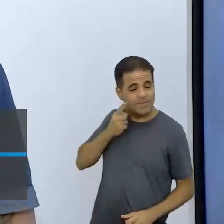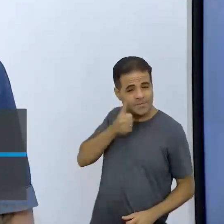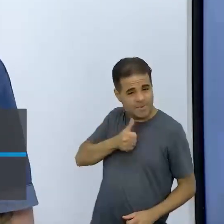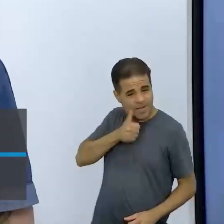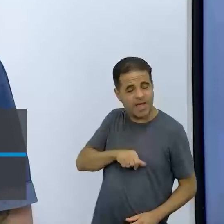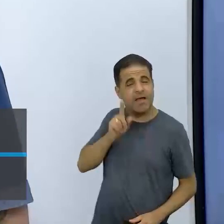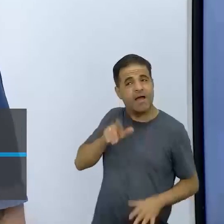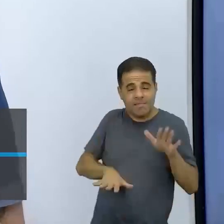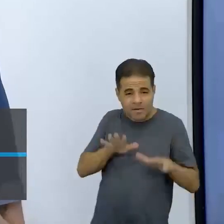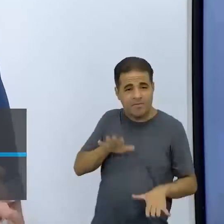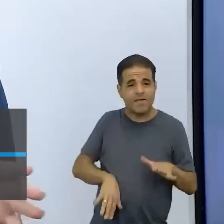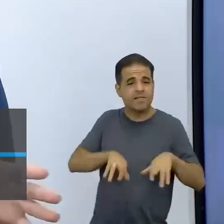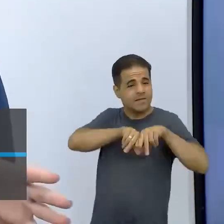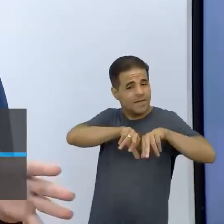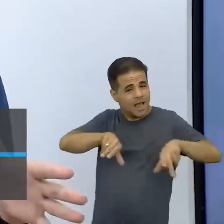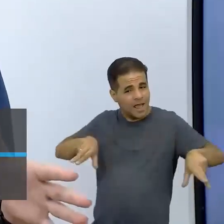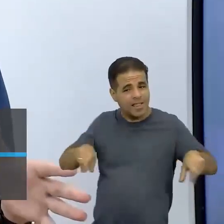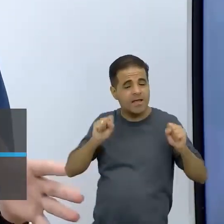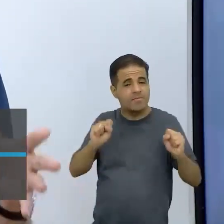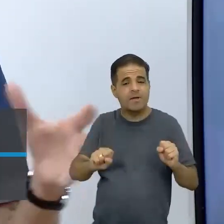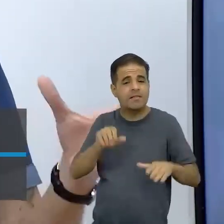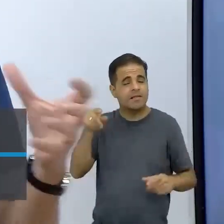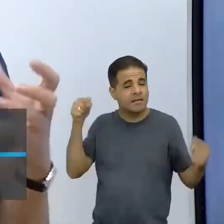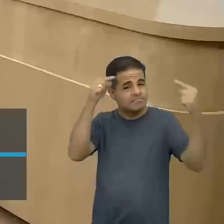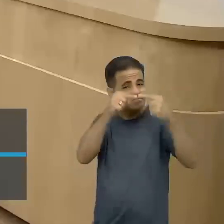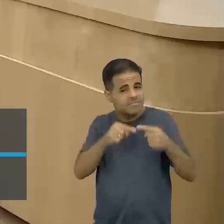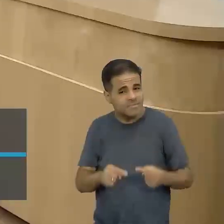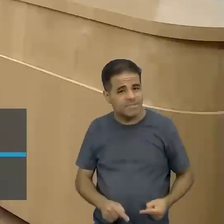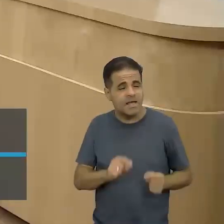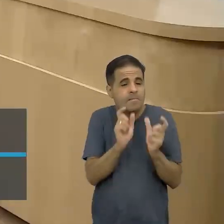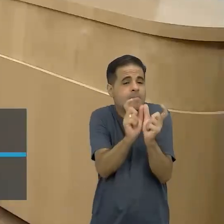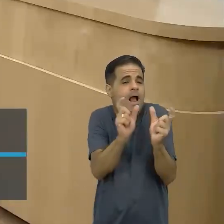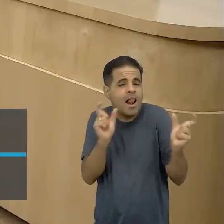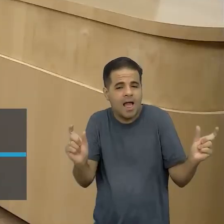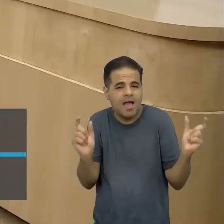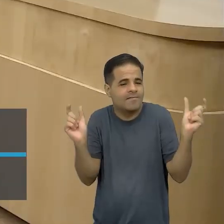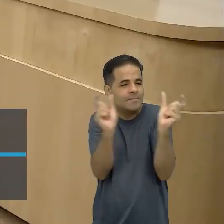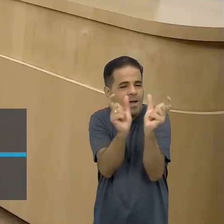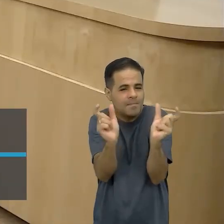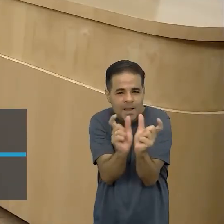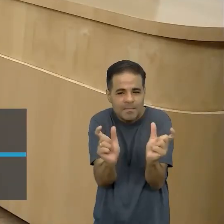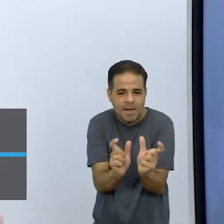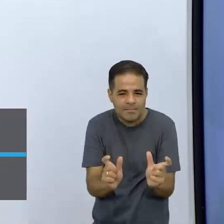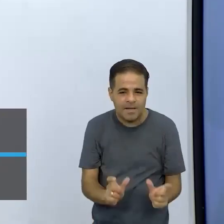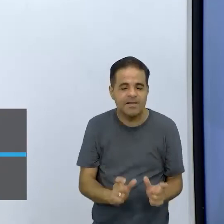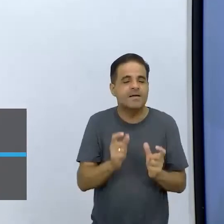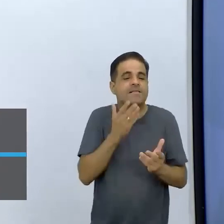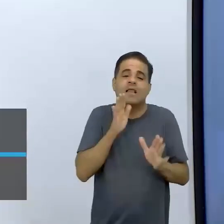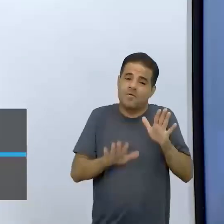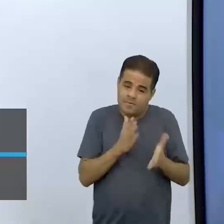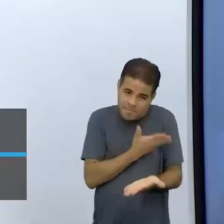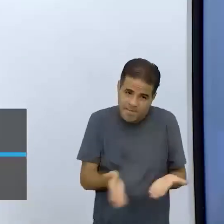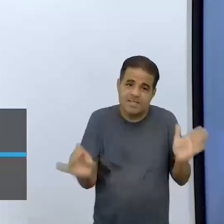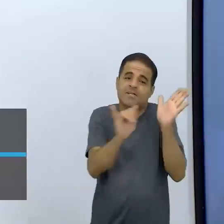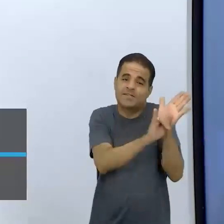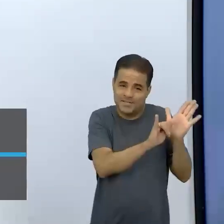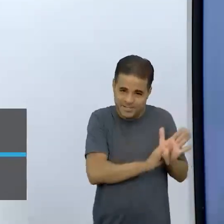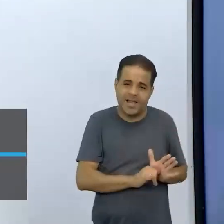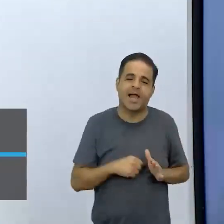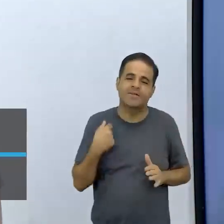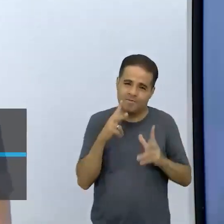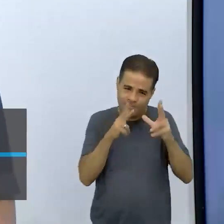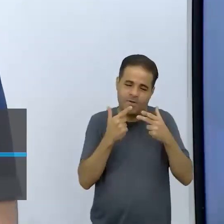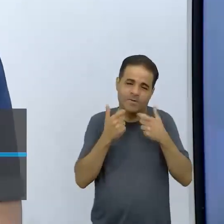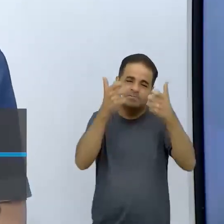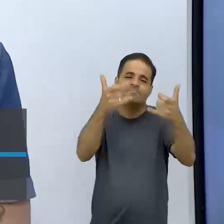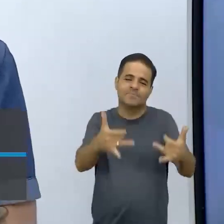talvez ali a variedade padrão não se encaixasse, né? As rimas ali, né? Perdesse a identidade, como nós falamos, tá bom?